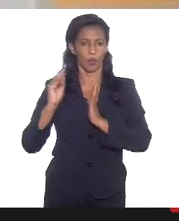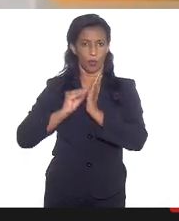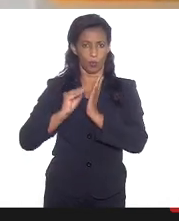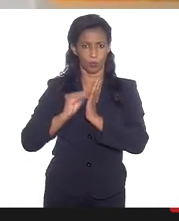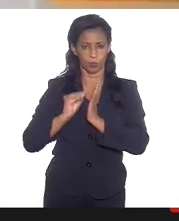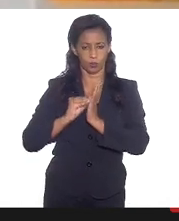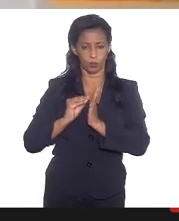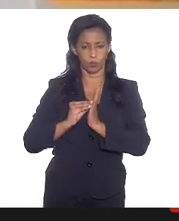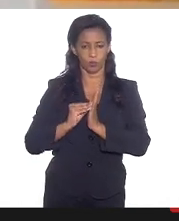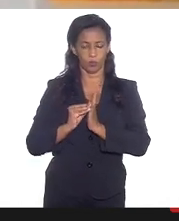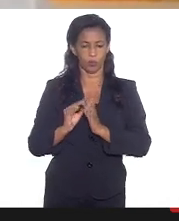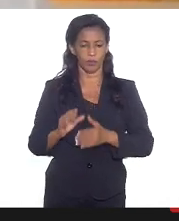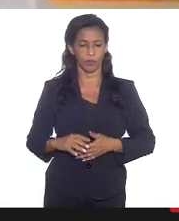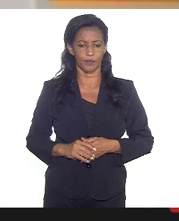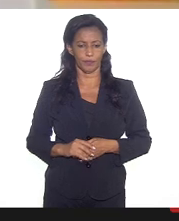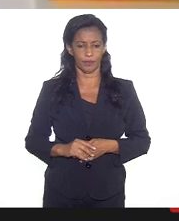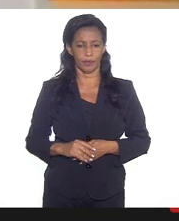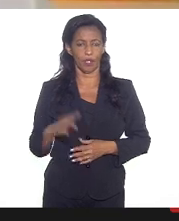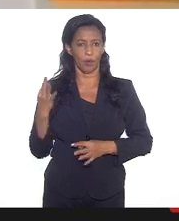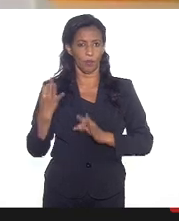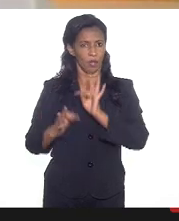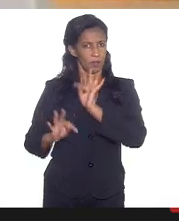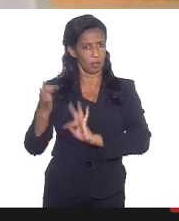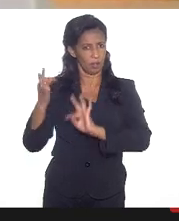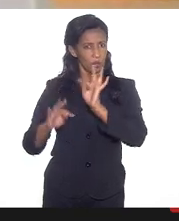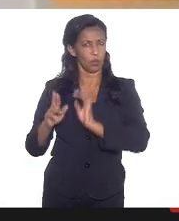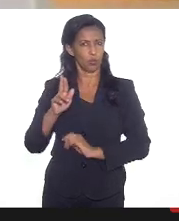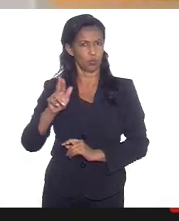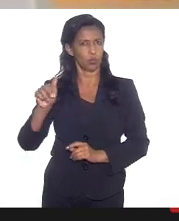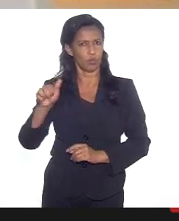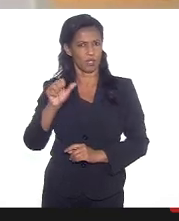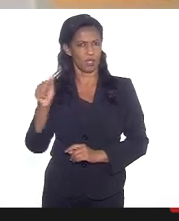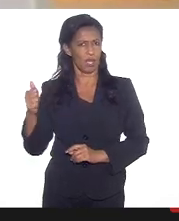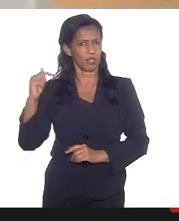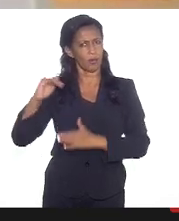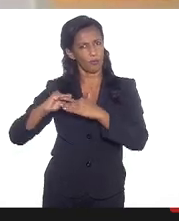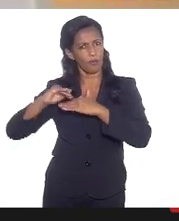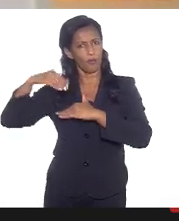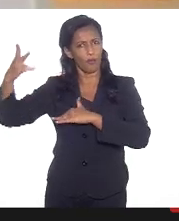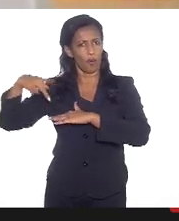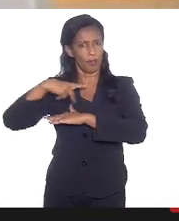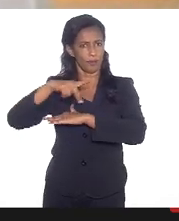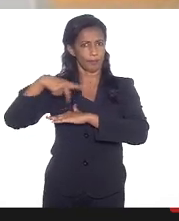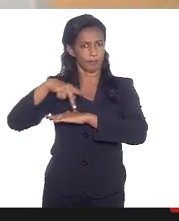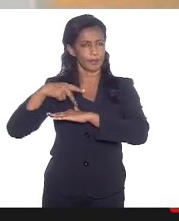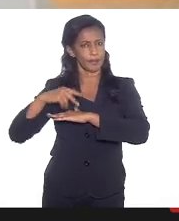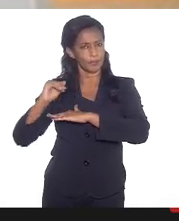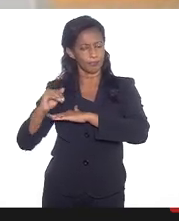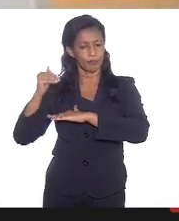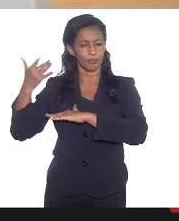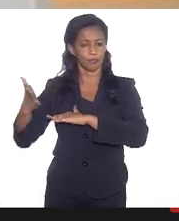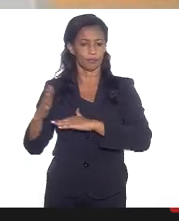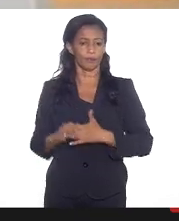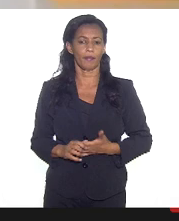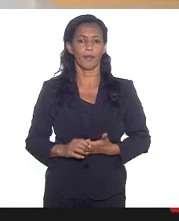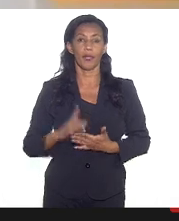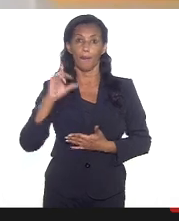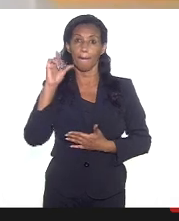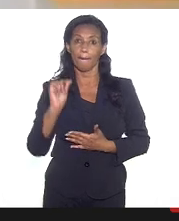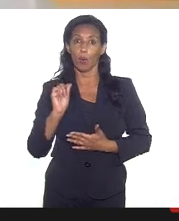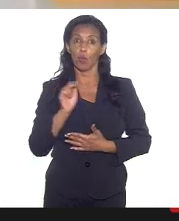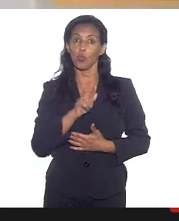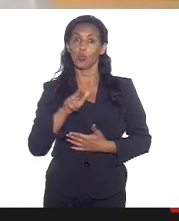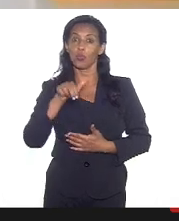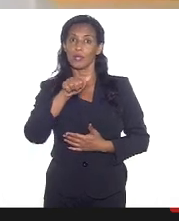cogeração, que é uma tecnologia muito usada no exterior e pouco usada aqui, mas não é uma questão de